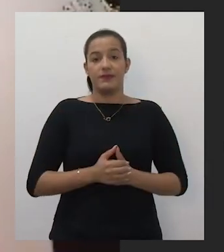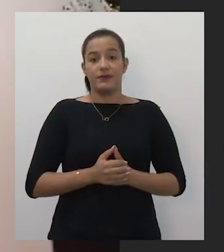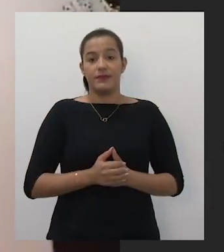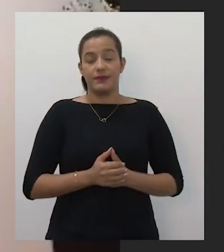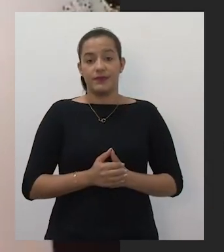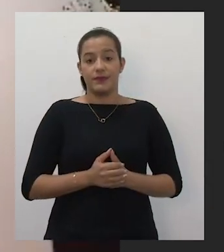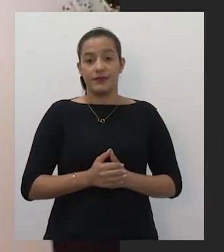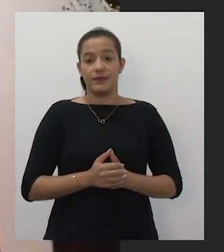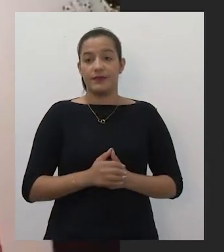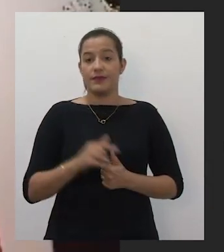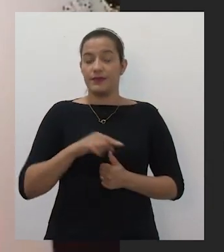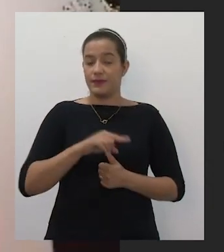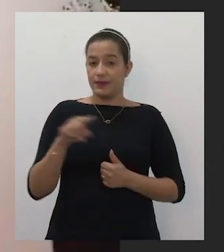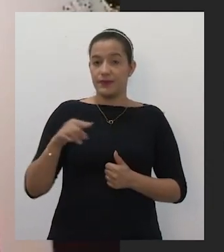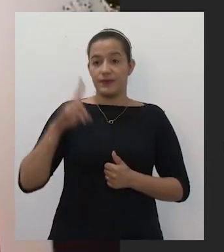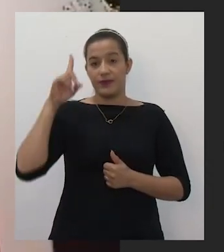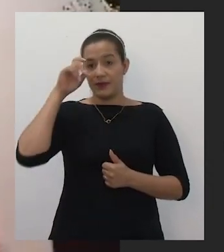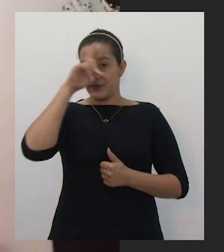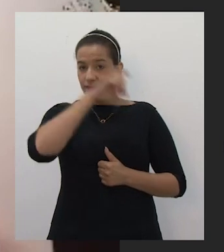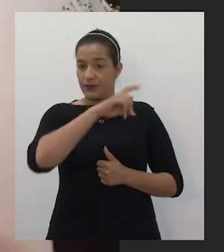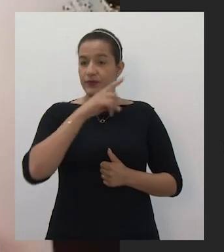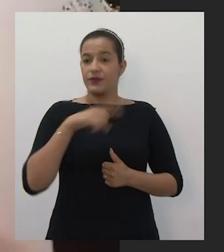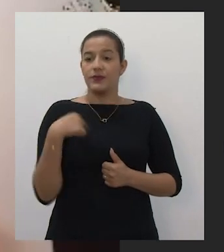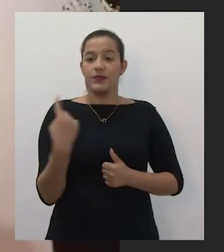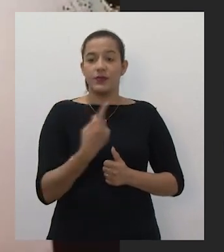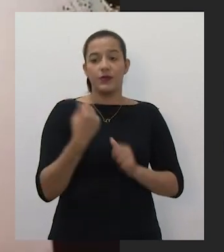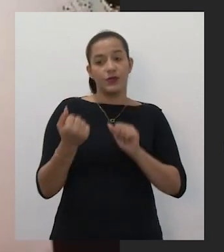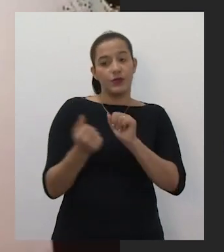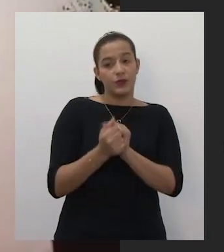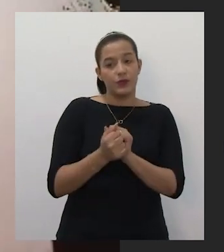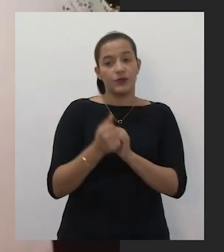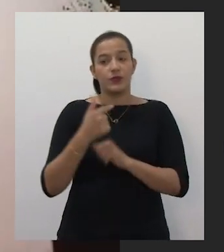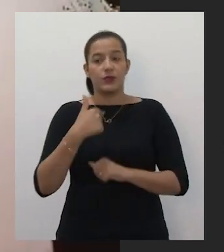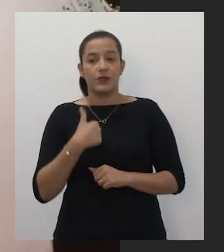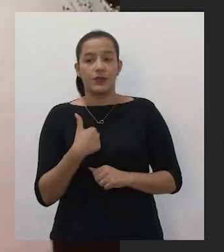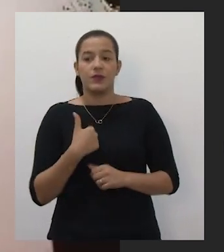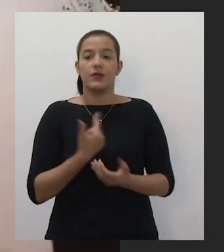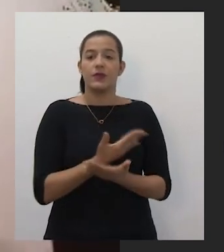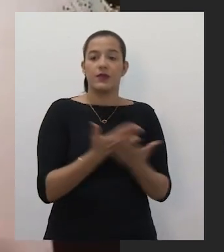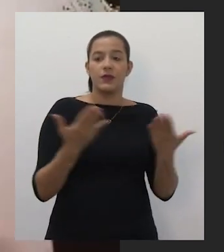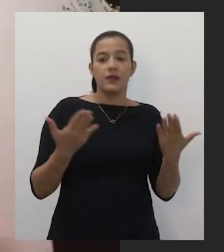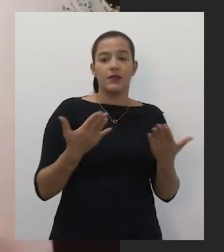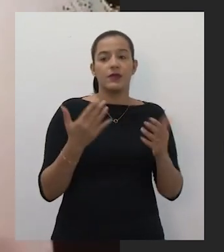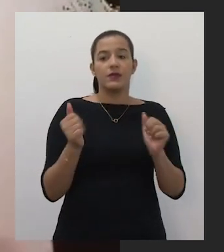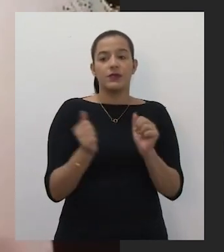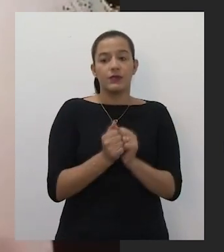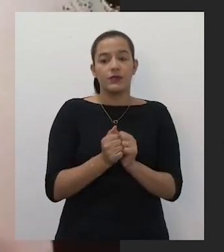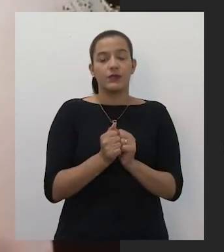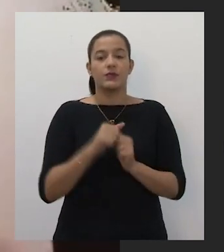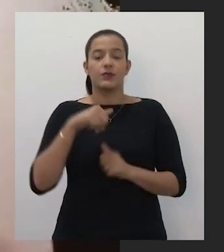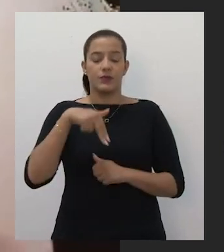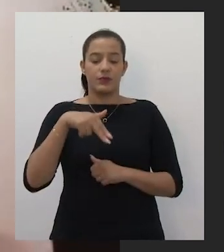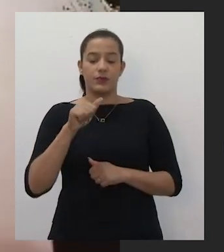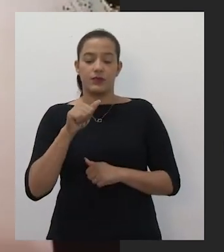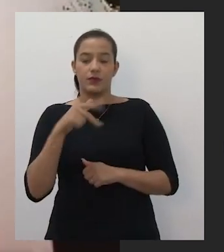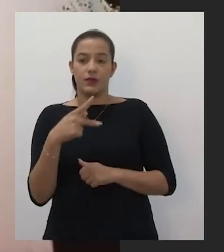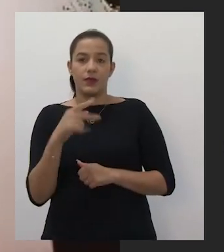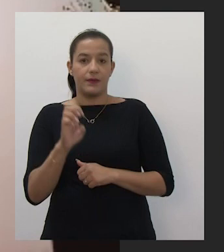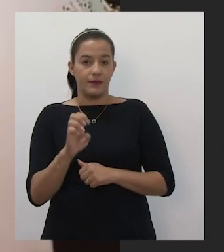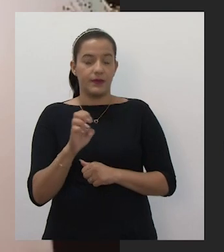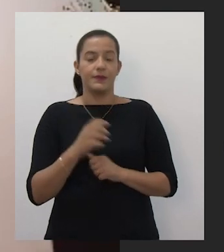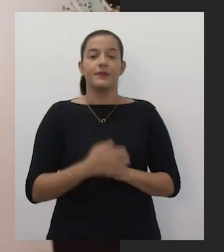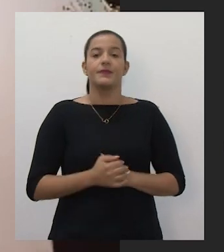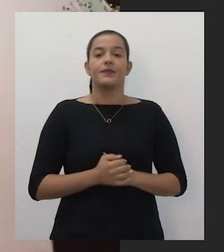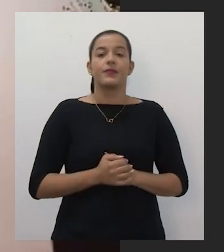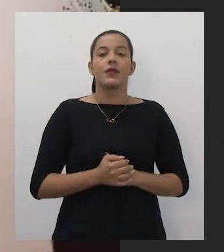que trabalha bastante, tipo a gente, né, tipo eu e os funcionários do NAP. O que a